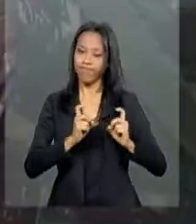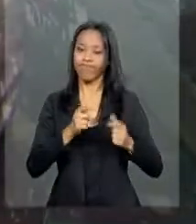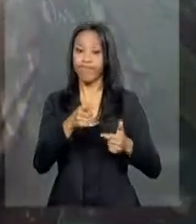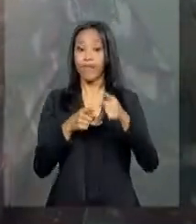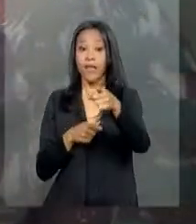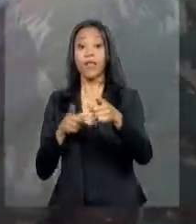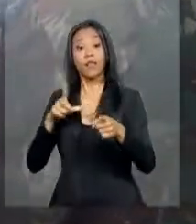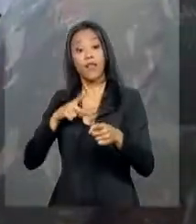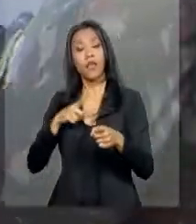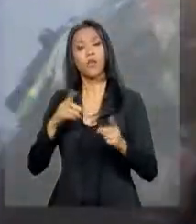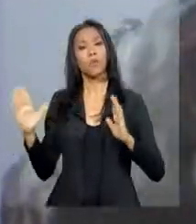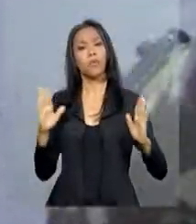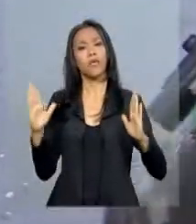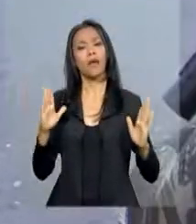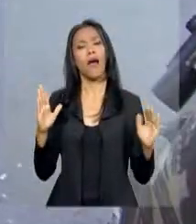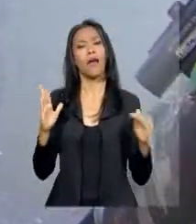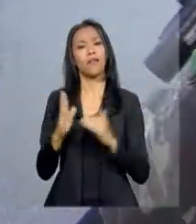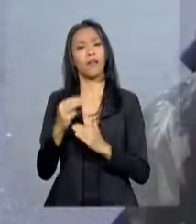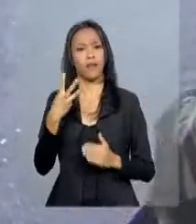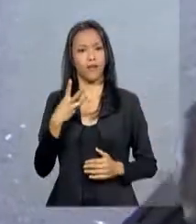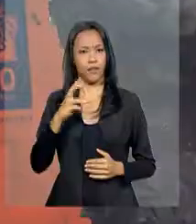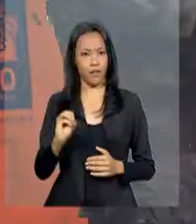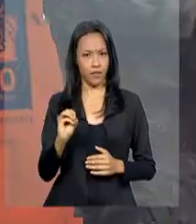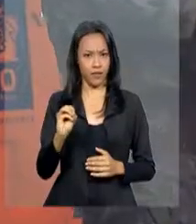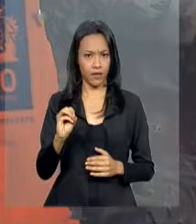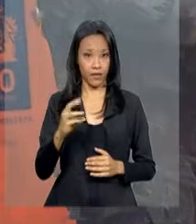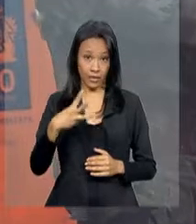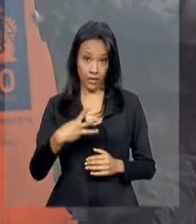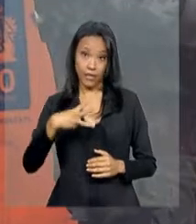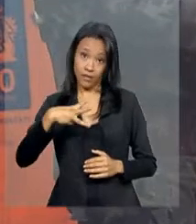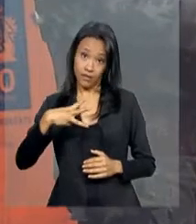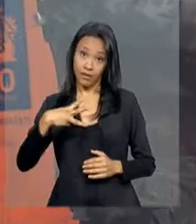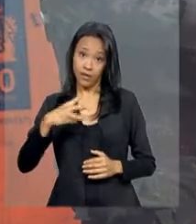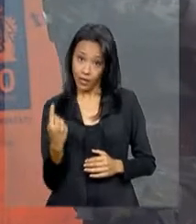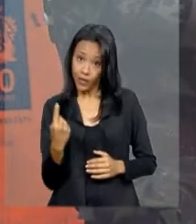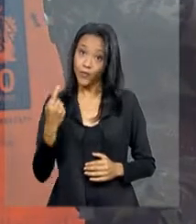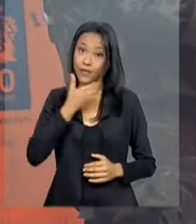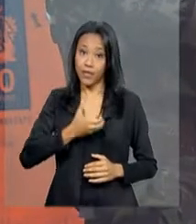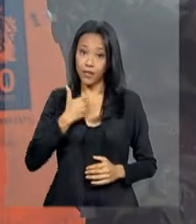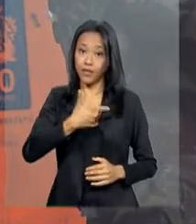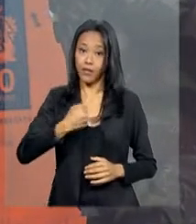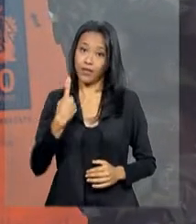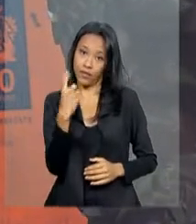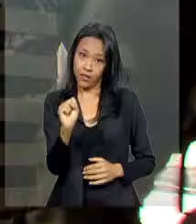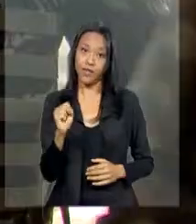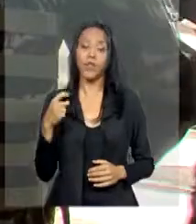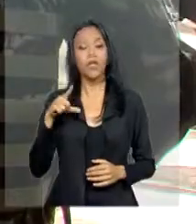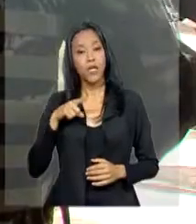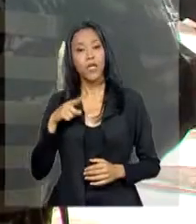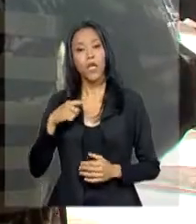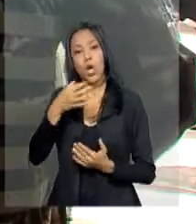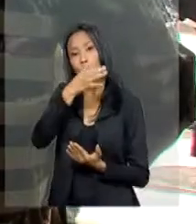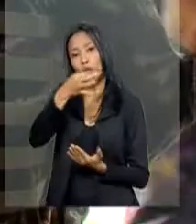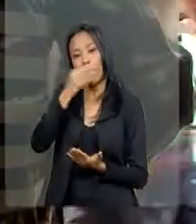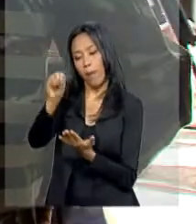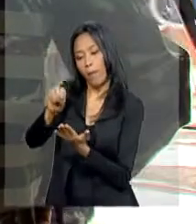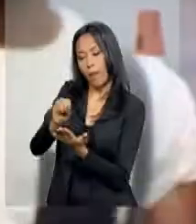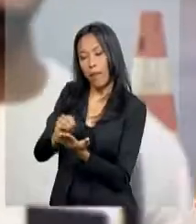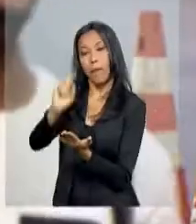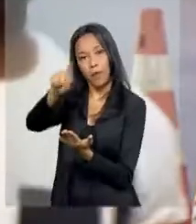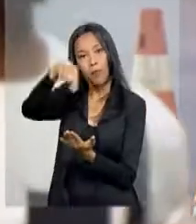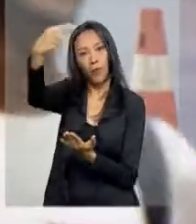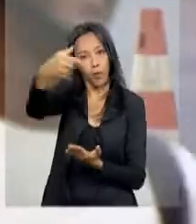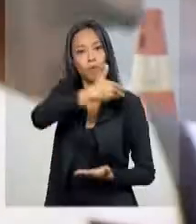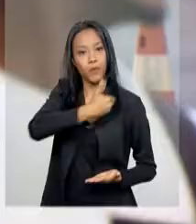prevê ações até 31 de dezembro de 2018 e traz sugestões para o próximo governo. E muitos dos projetos